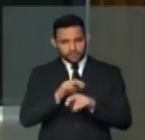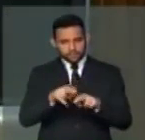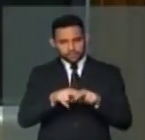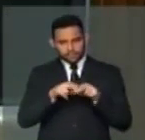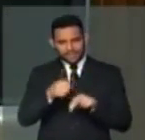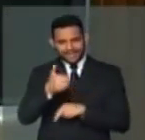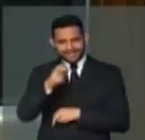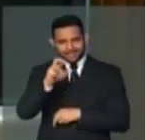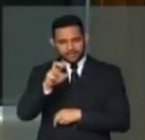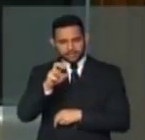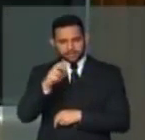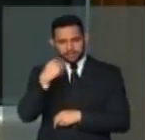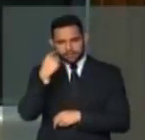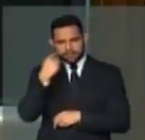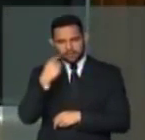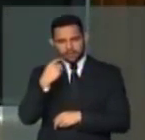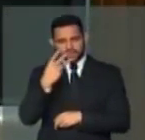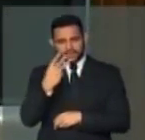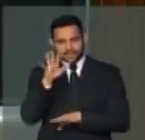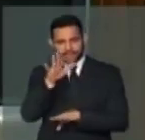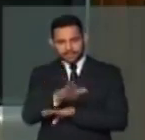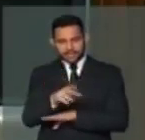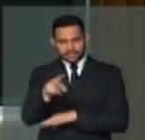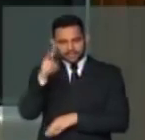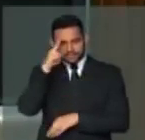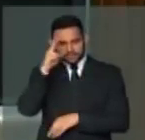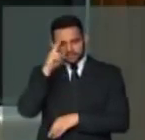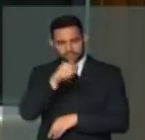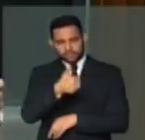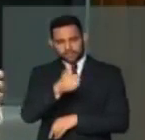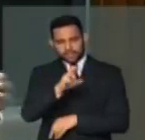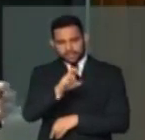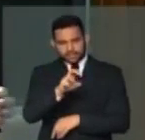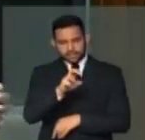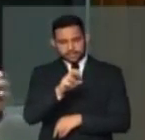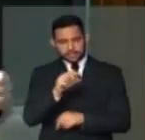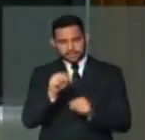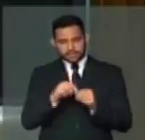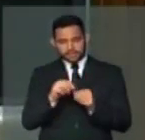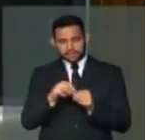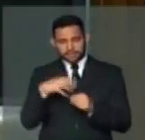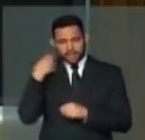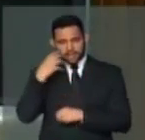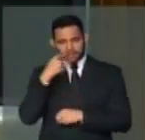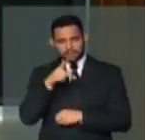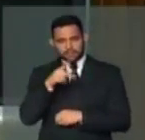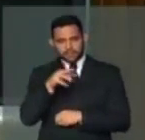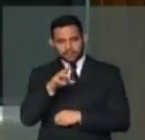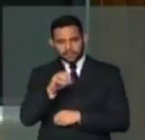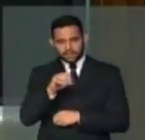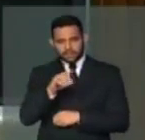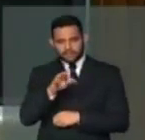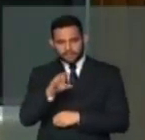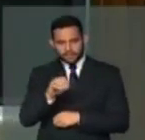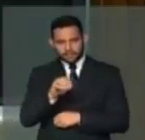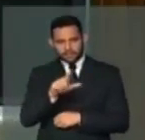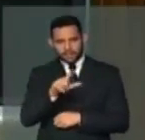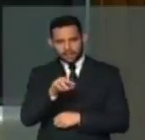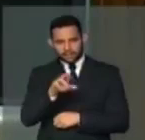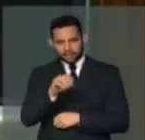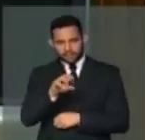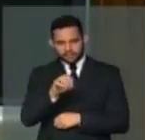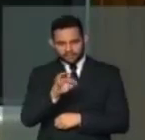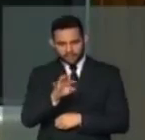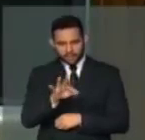às 15 horas da segunda-feira, dia 15. Dentre essas rádios, a Petrolina FM, Lagoa Grande